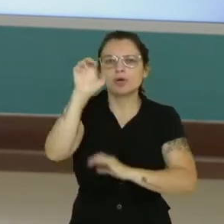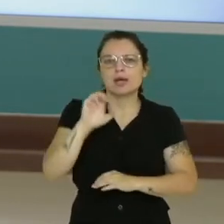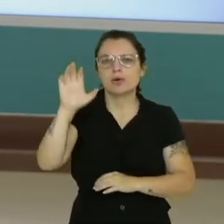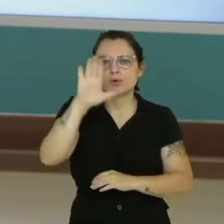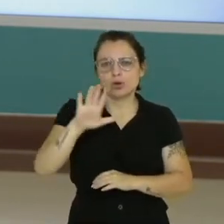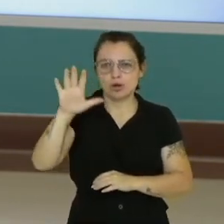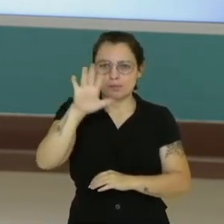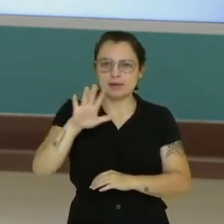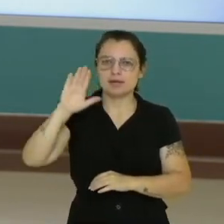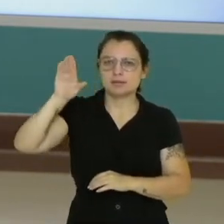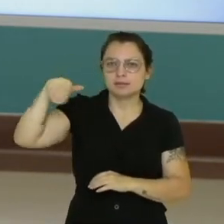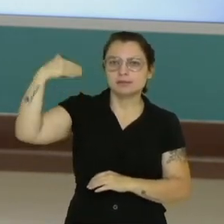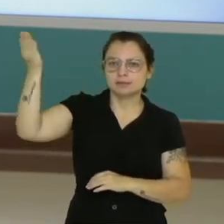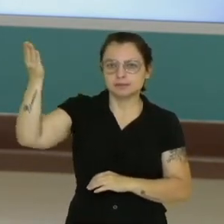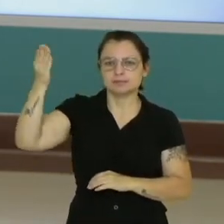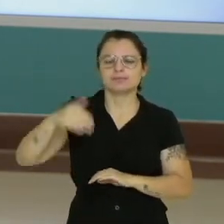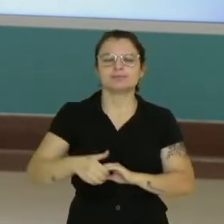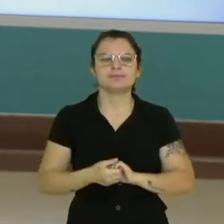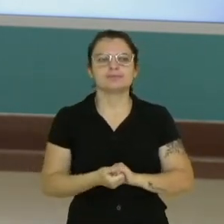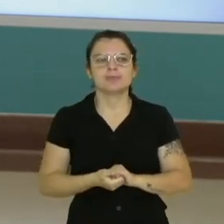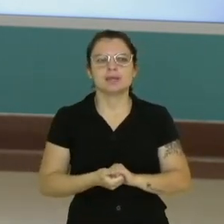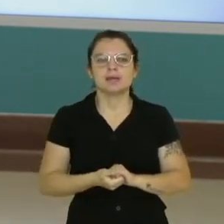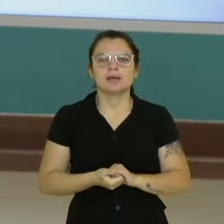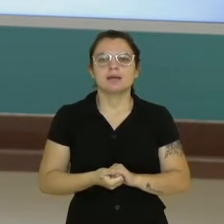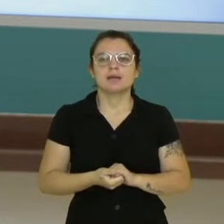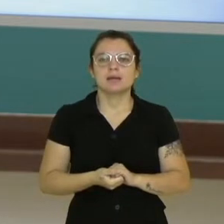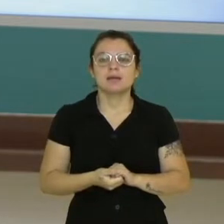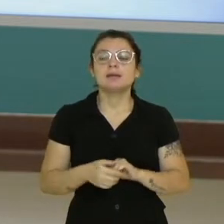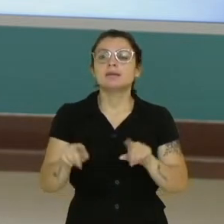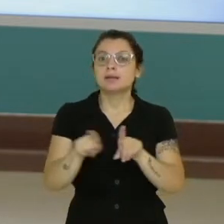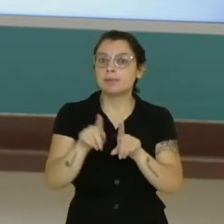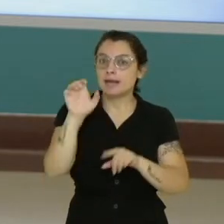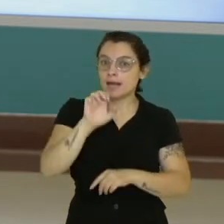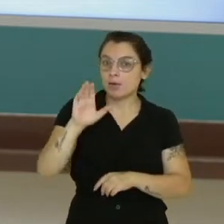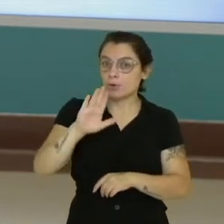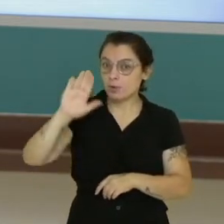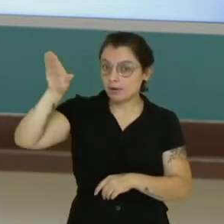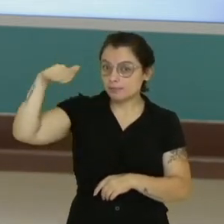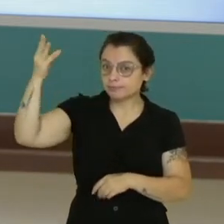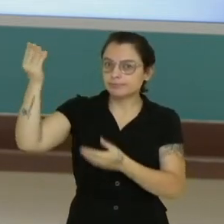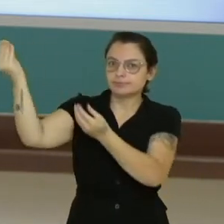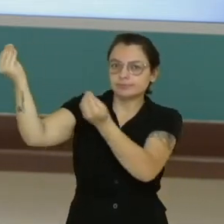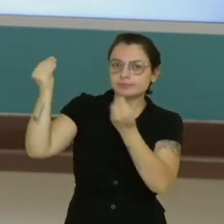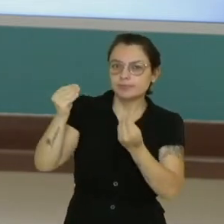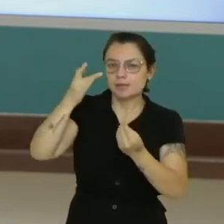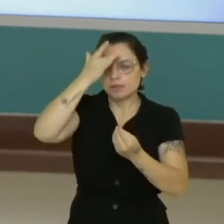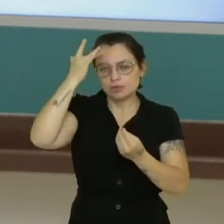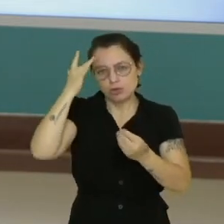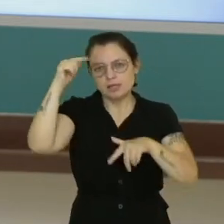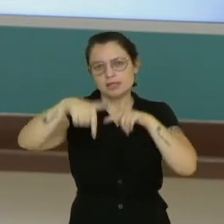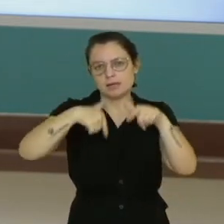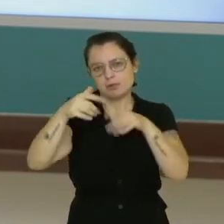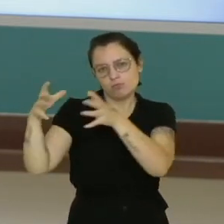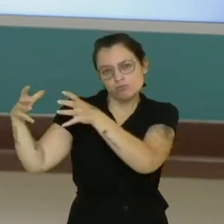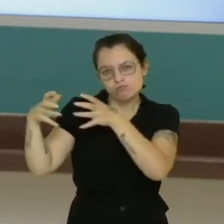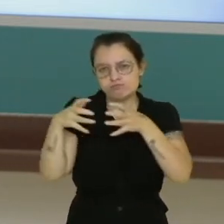justamente trazendo uma mão de obra trabalhadora aqui para o Brasil. Não que não houvesse, mas vamos lembrar que havia toda aquela ideia